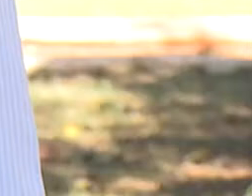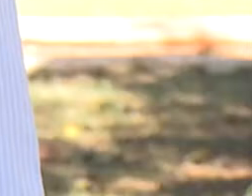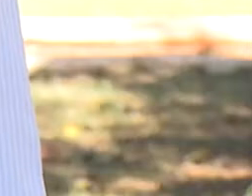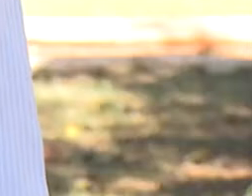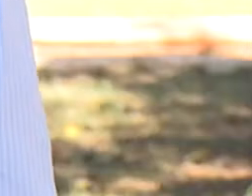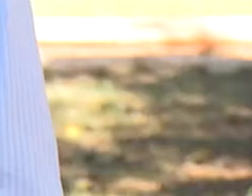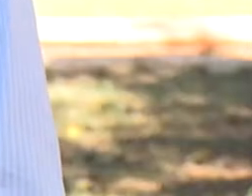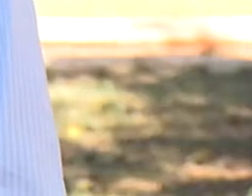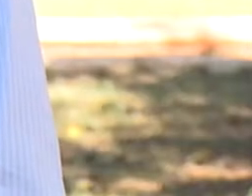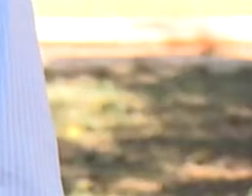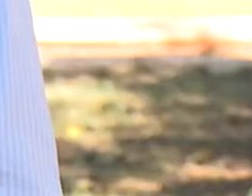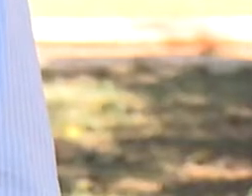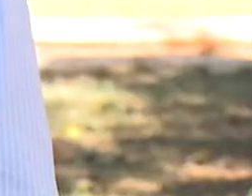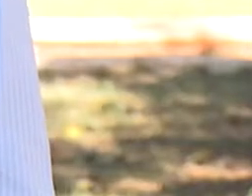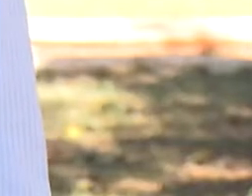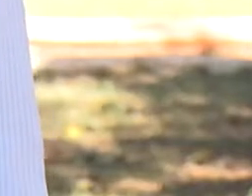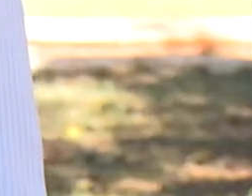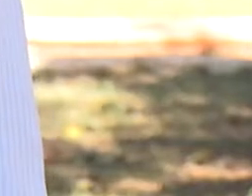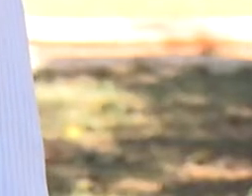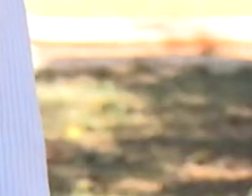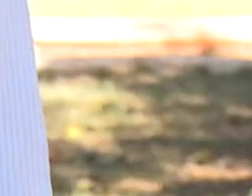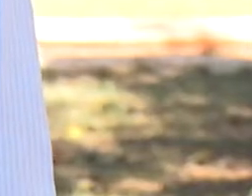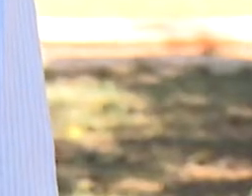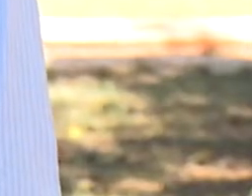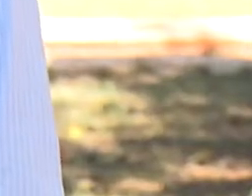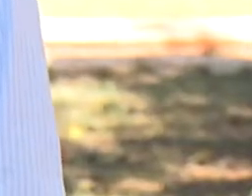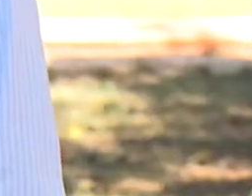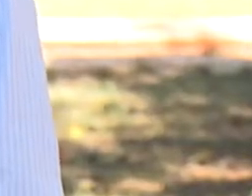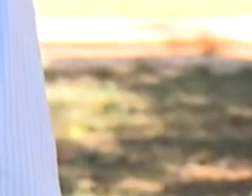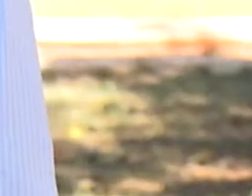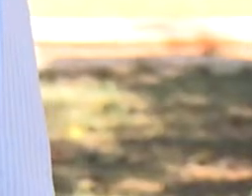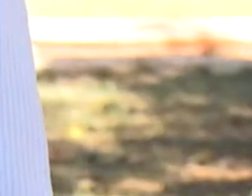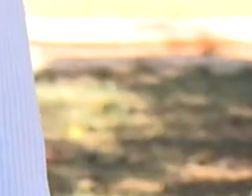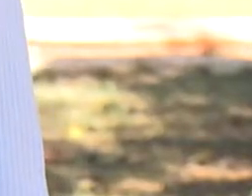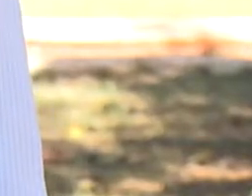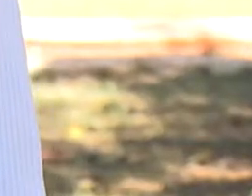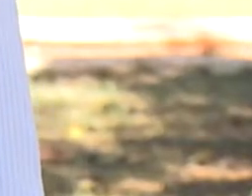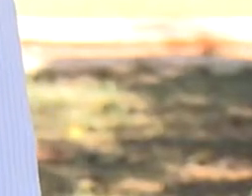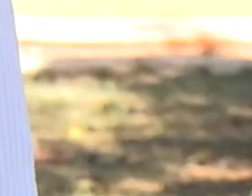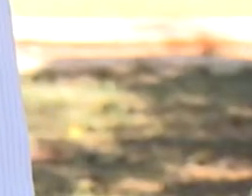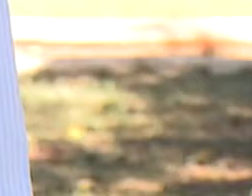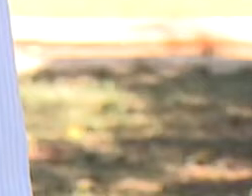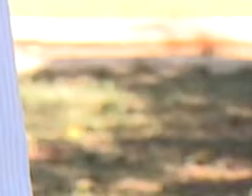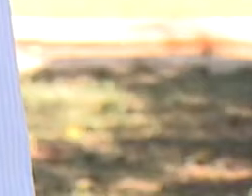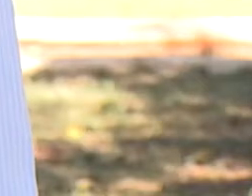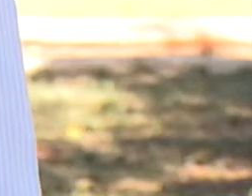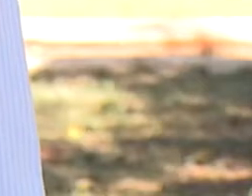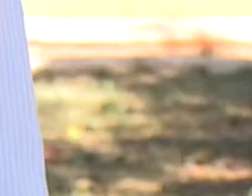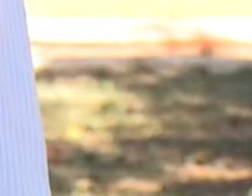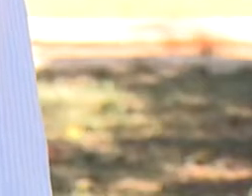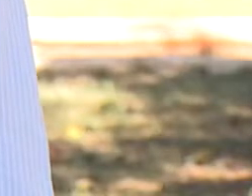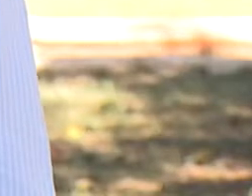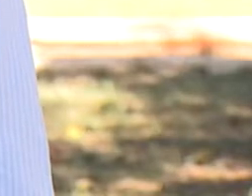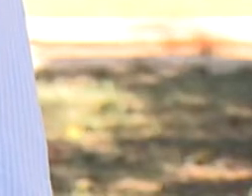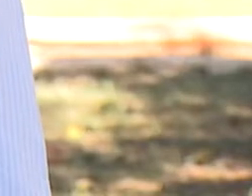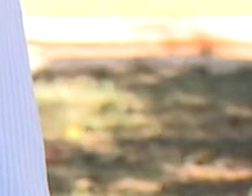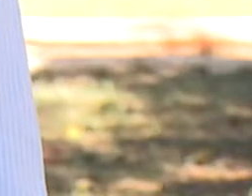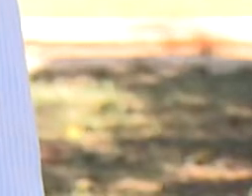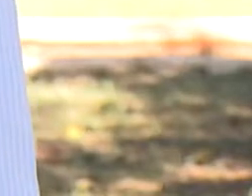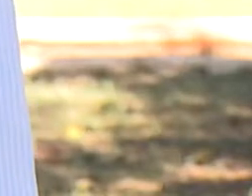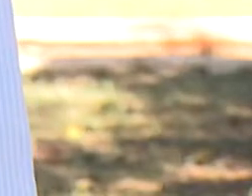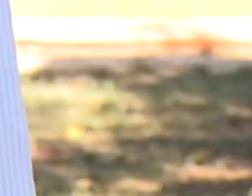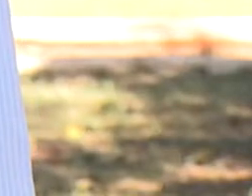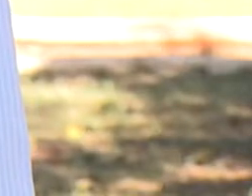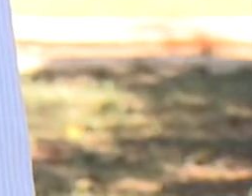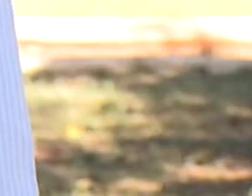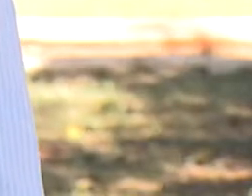eu ser feliz, eu preciso me conhecer. E a logosofia traz exatamente isso,